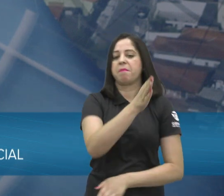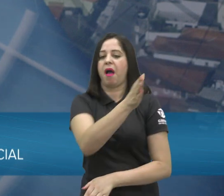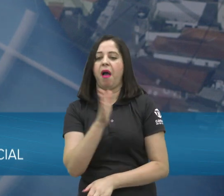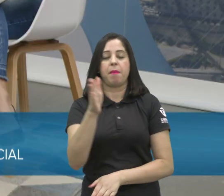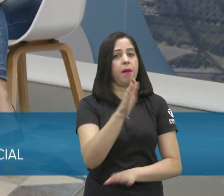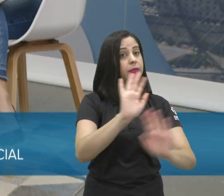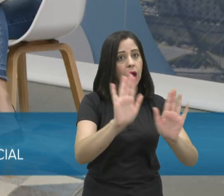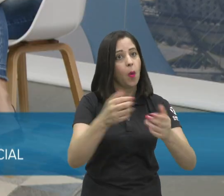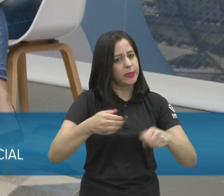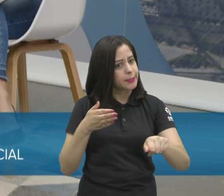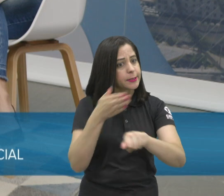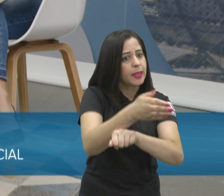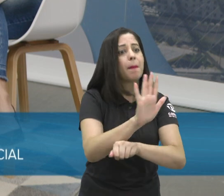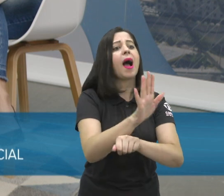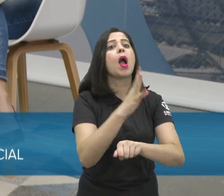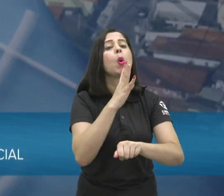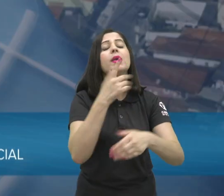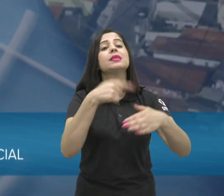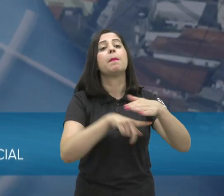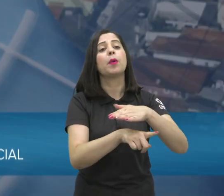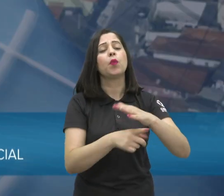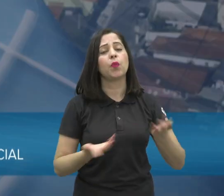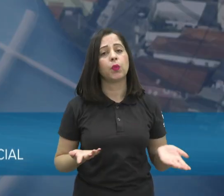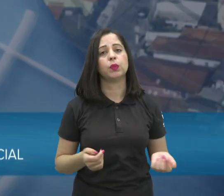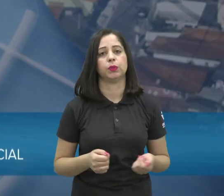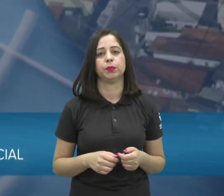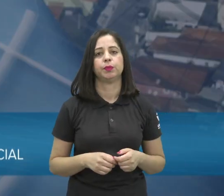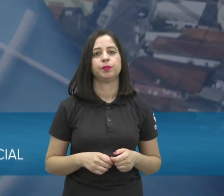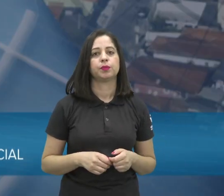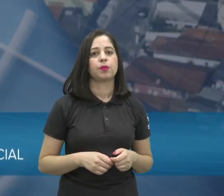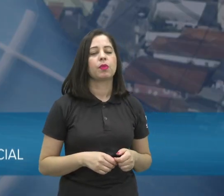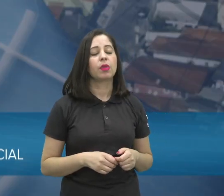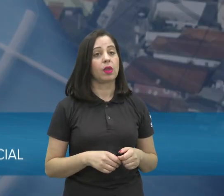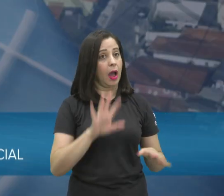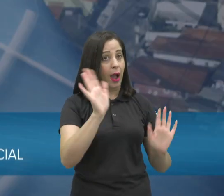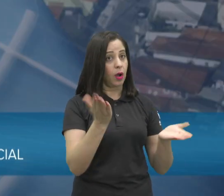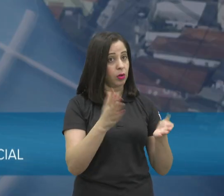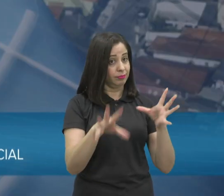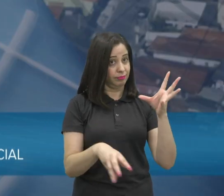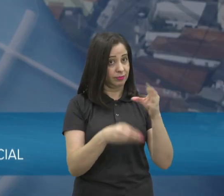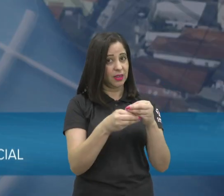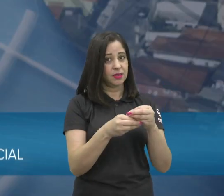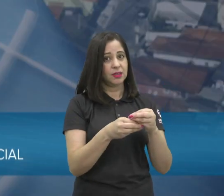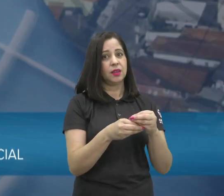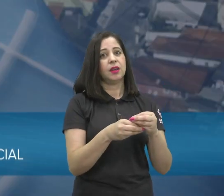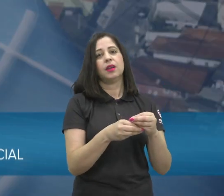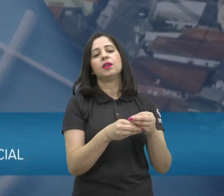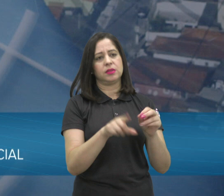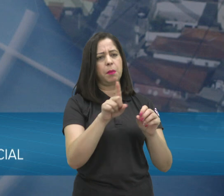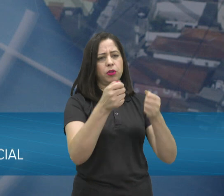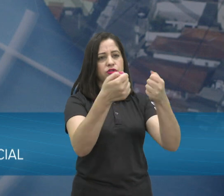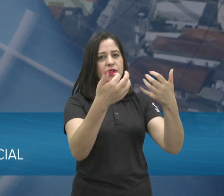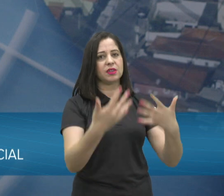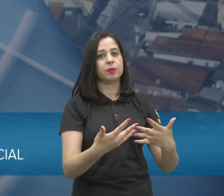todos. Rapidamente, Tatiana, a gente falou, pegando esse gancho do terceiro setor, queria que você falasse rapidamente sobre